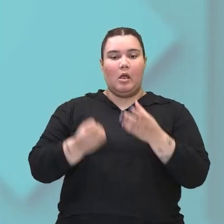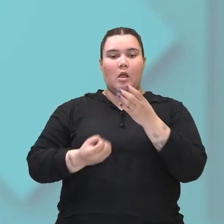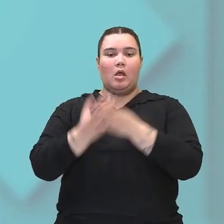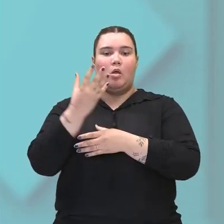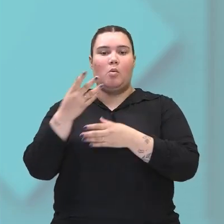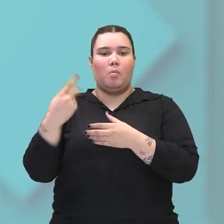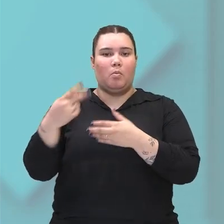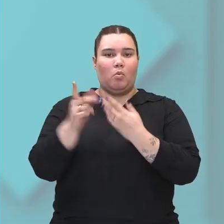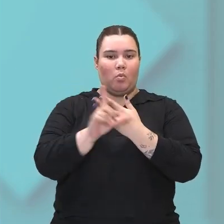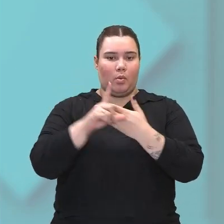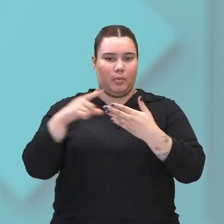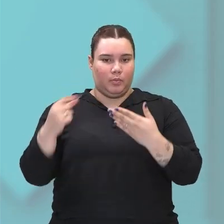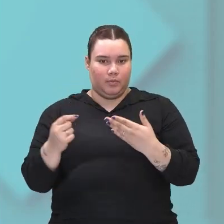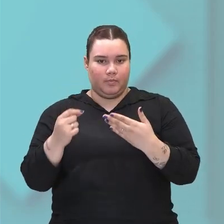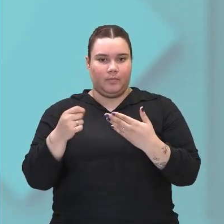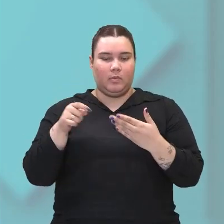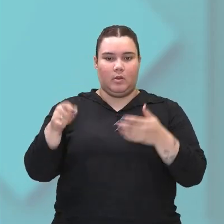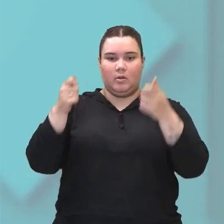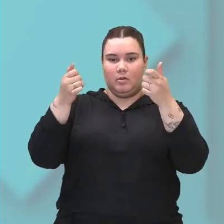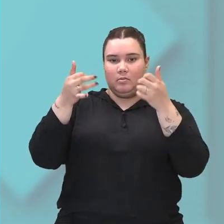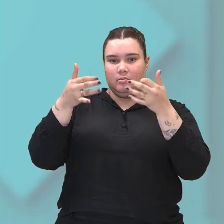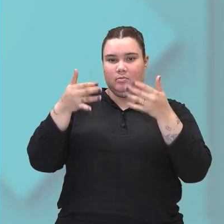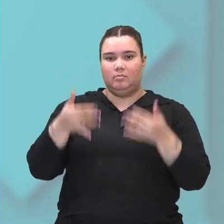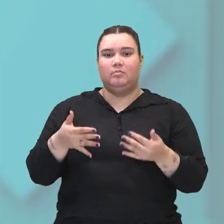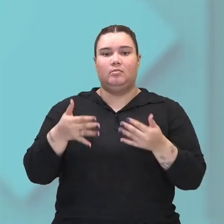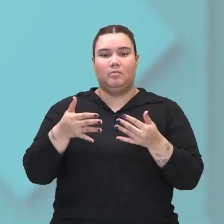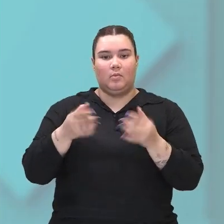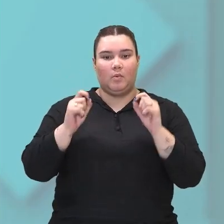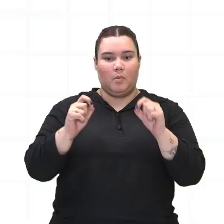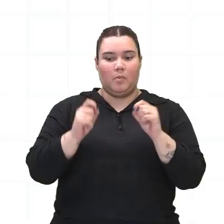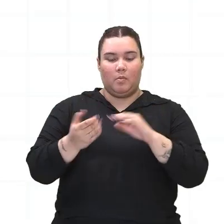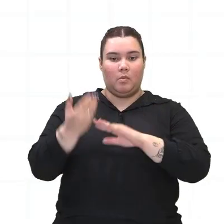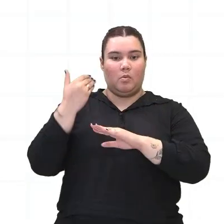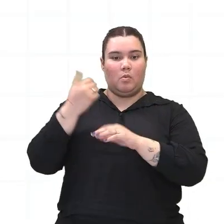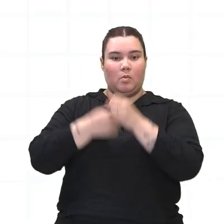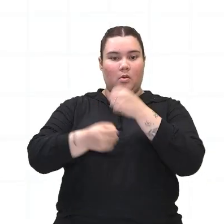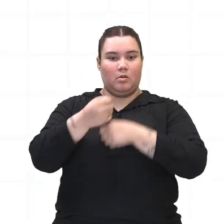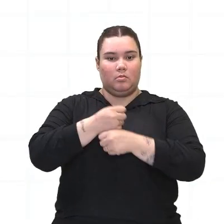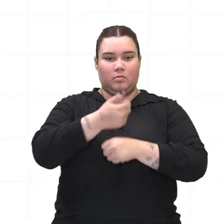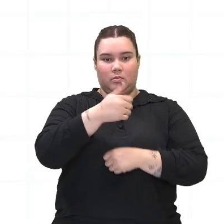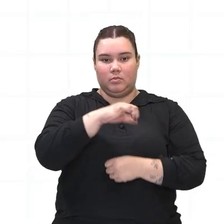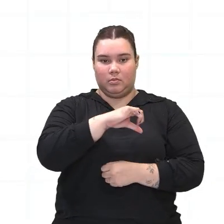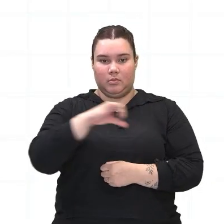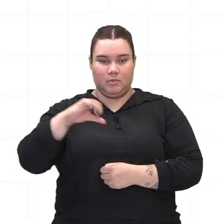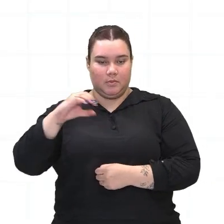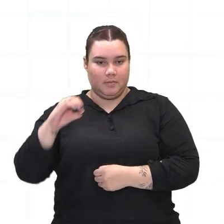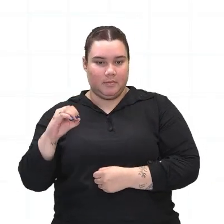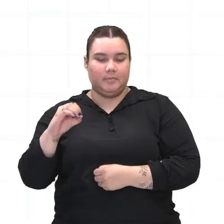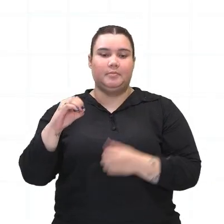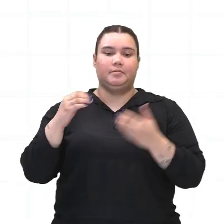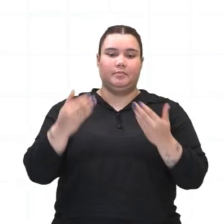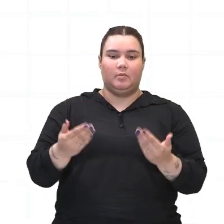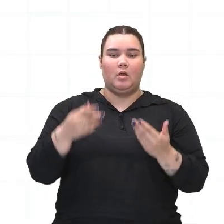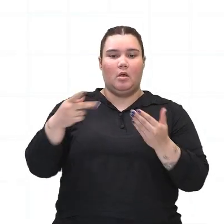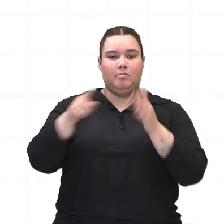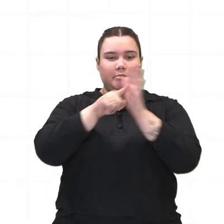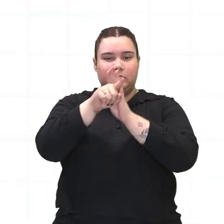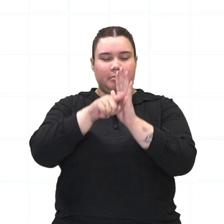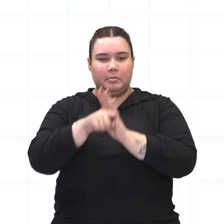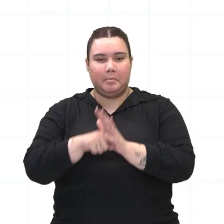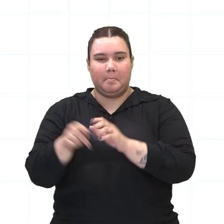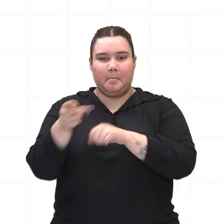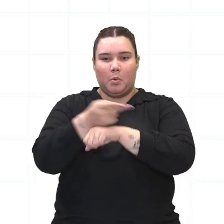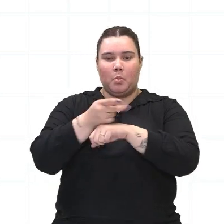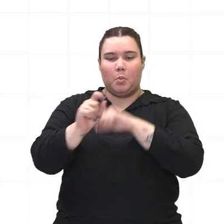Schafer. E ele nos traz isso desde a década de 90. Em suas pesquisas, ele procurou diferenciar sons